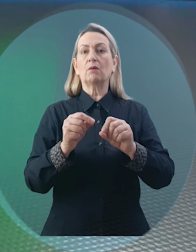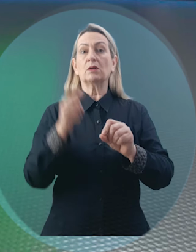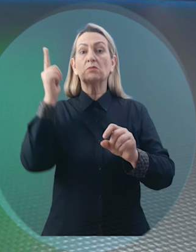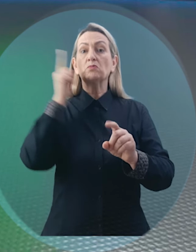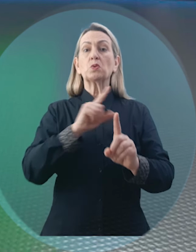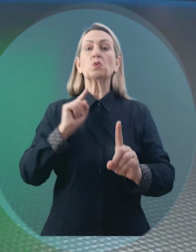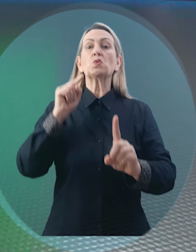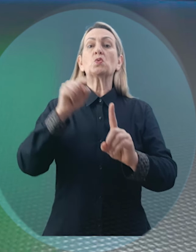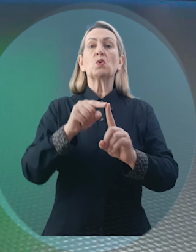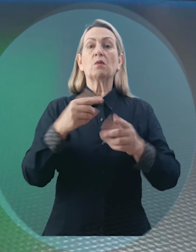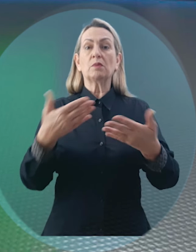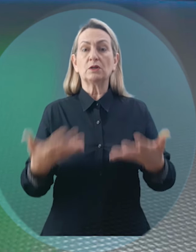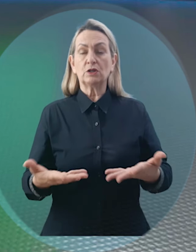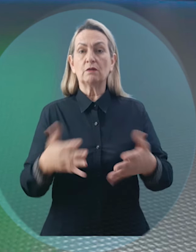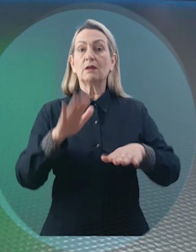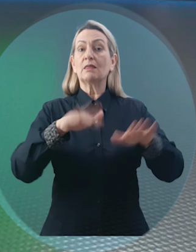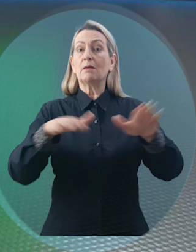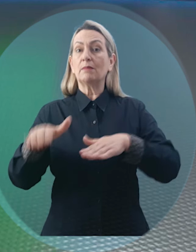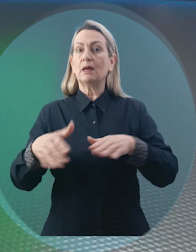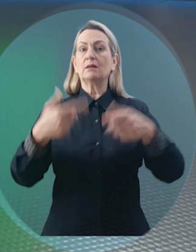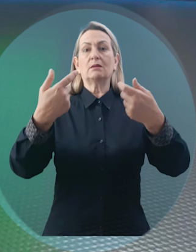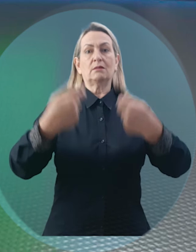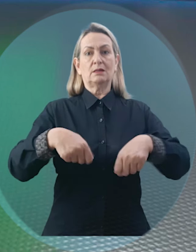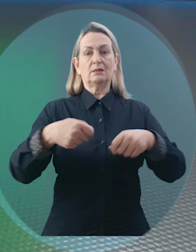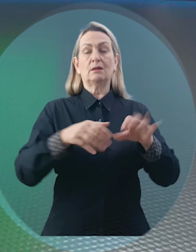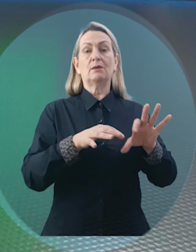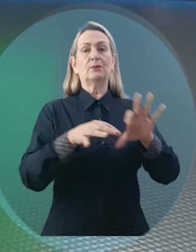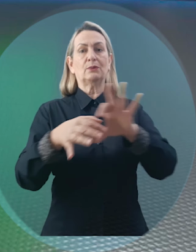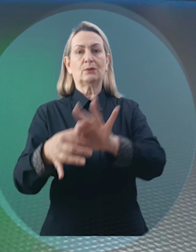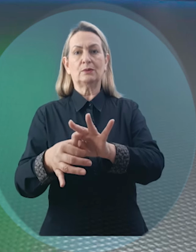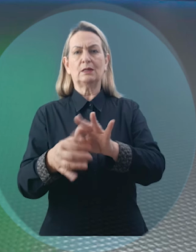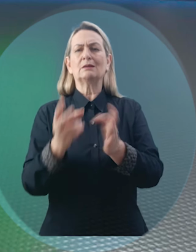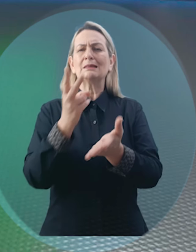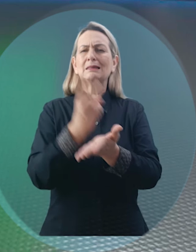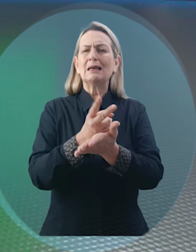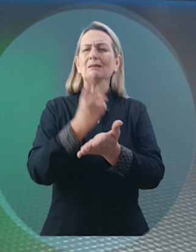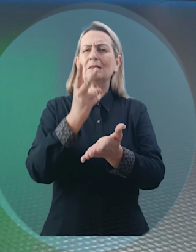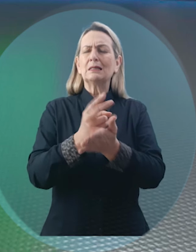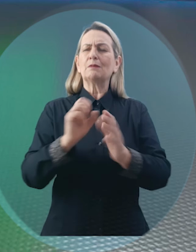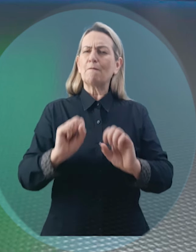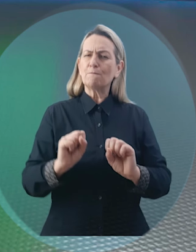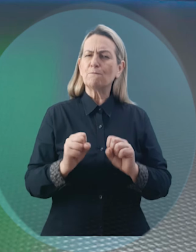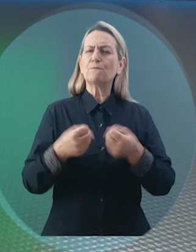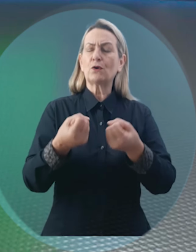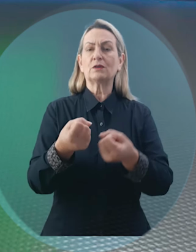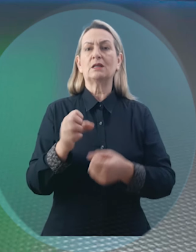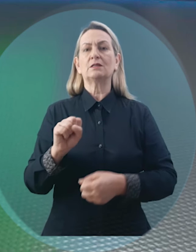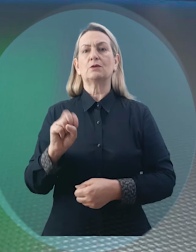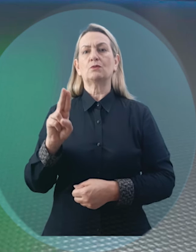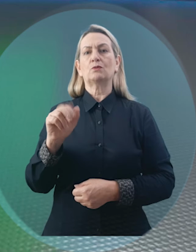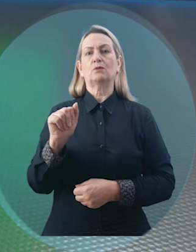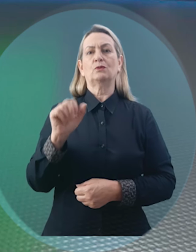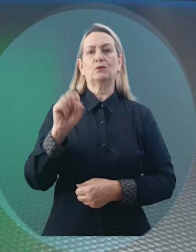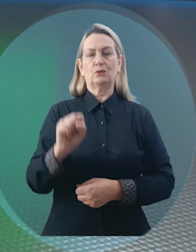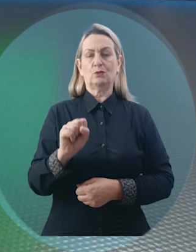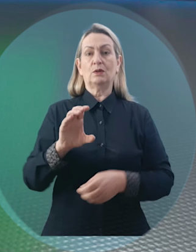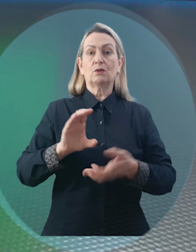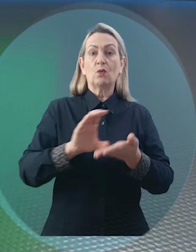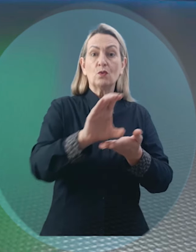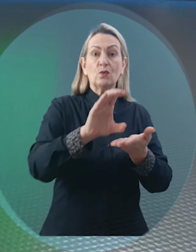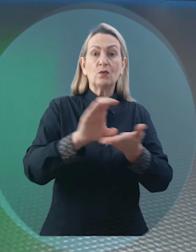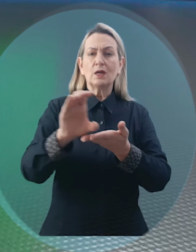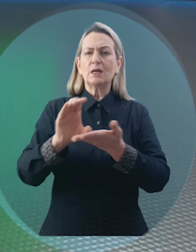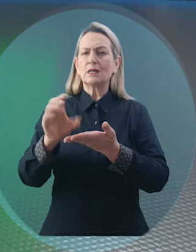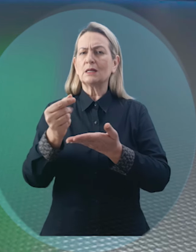na dimensão que ela deve alcançar de acordo com a demanda visando sempre o fortalecimento